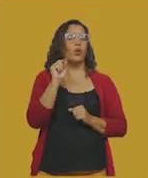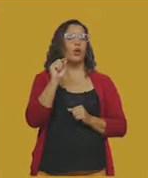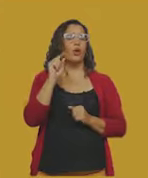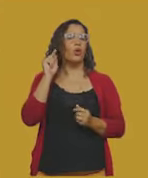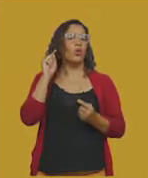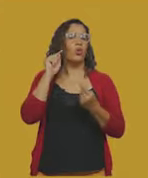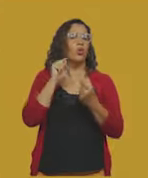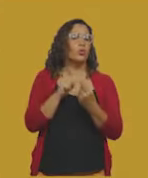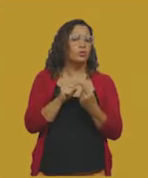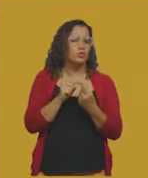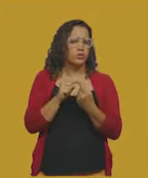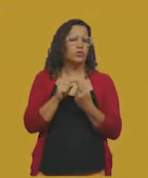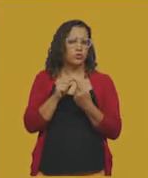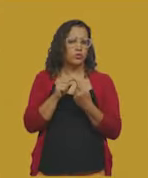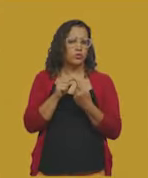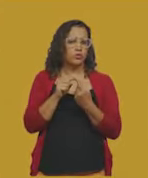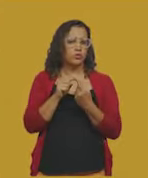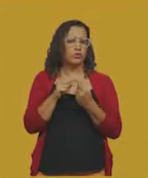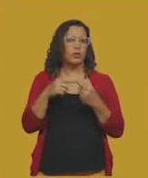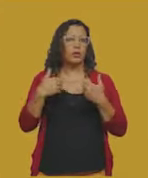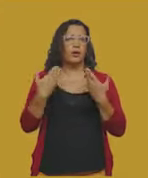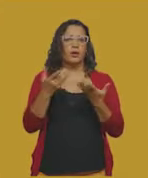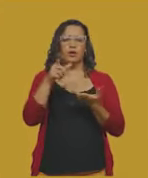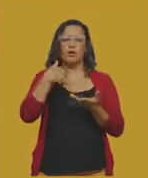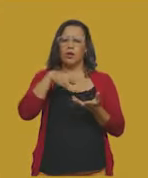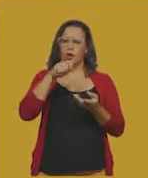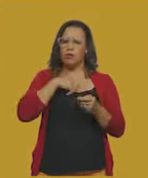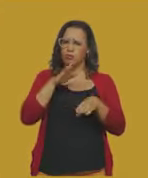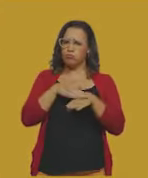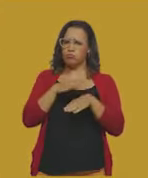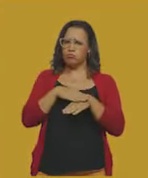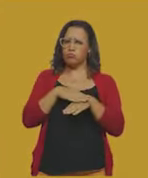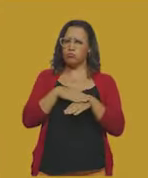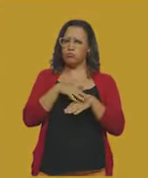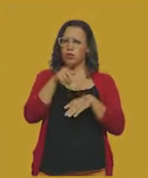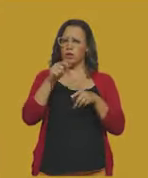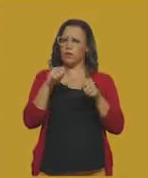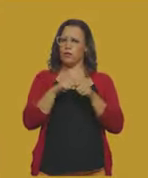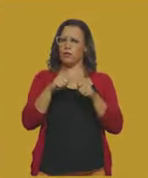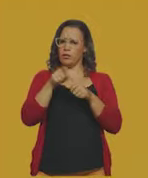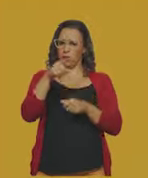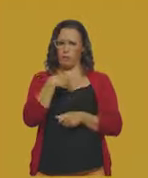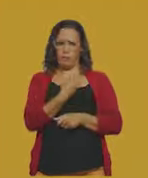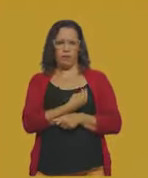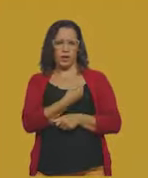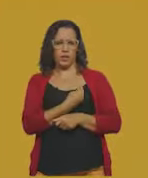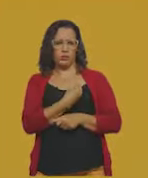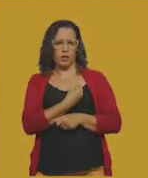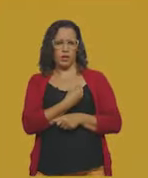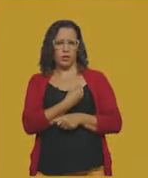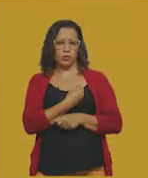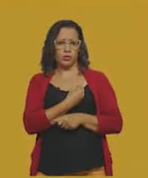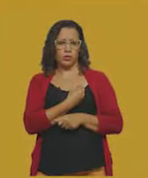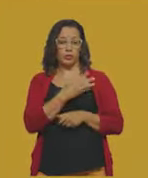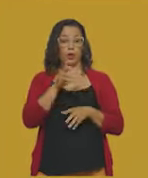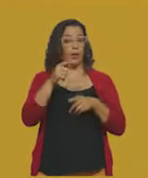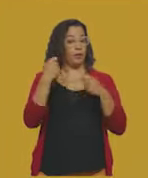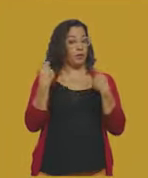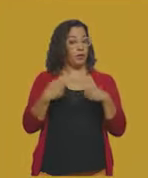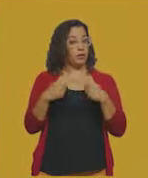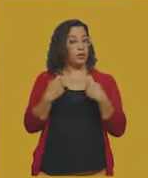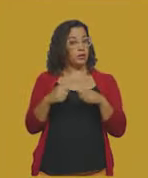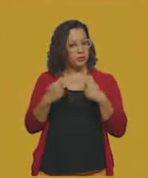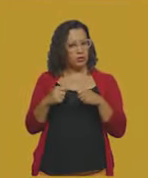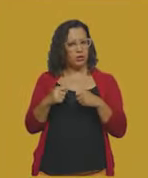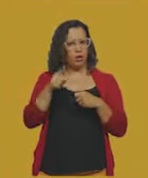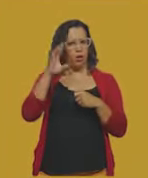diz respeito à ação prática apontada pelo participante, como necessária para